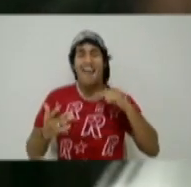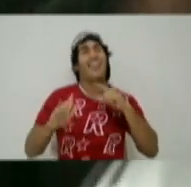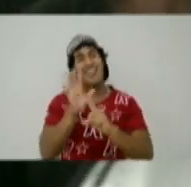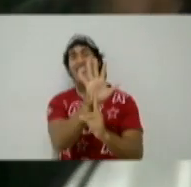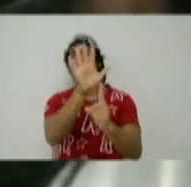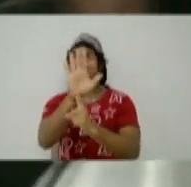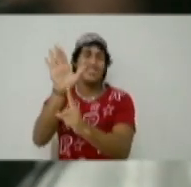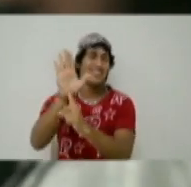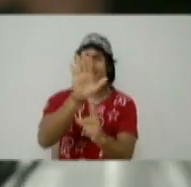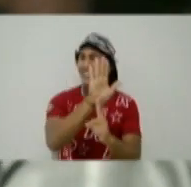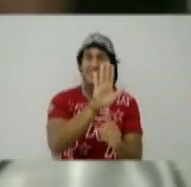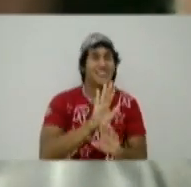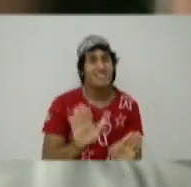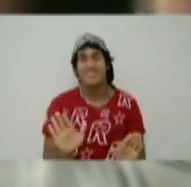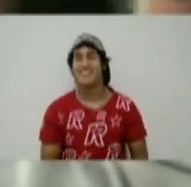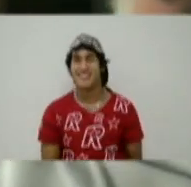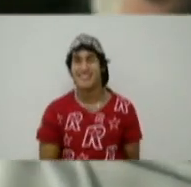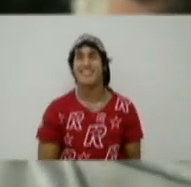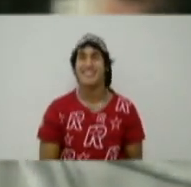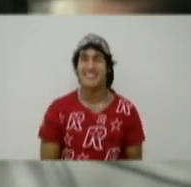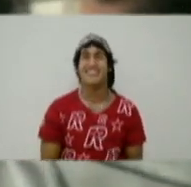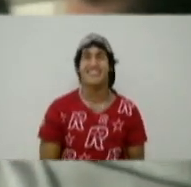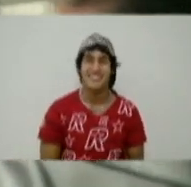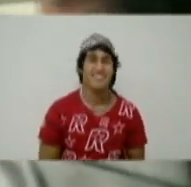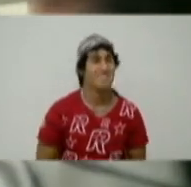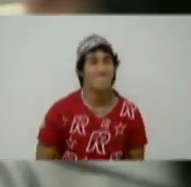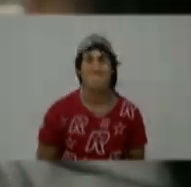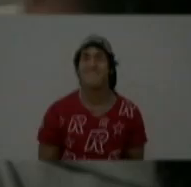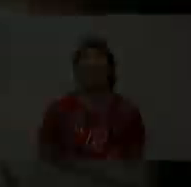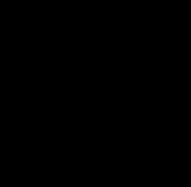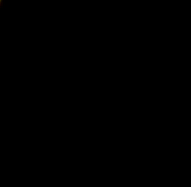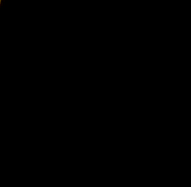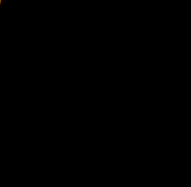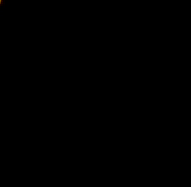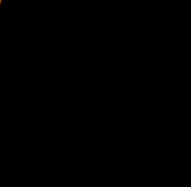se apresenta, a gente faz a apresentação, as pessoas gostam, a gente fica feliz.